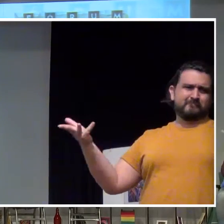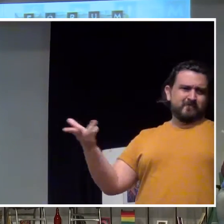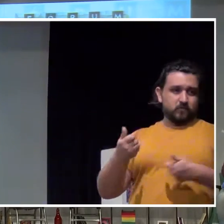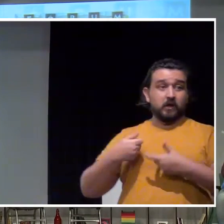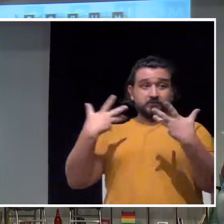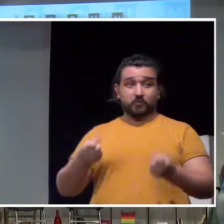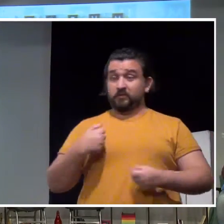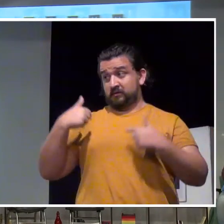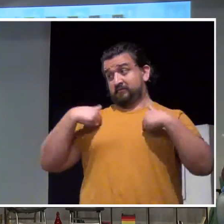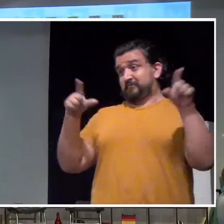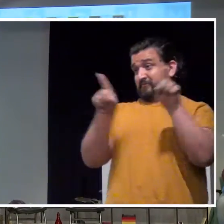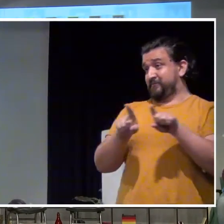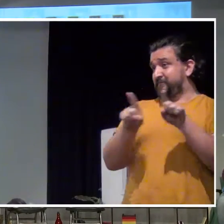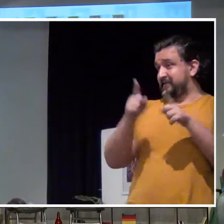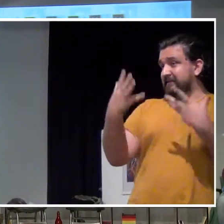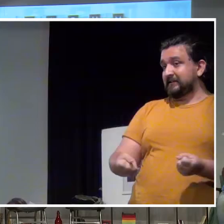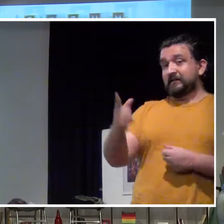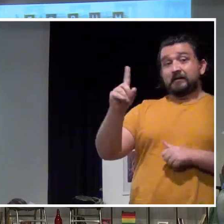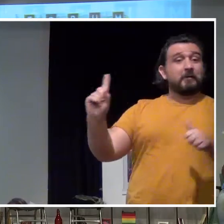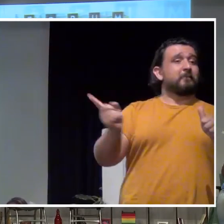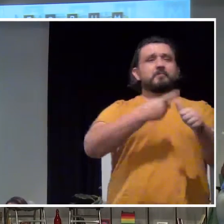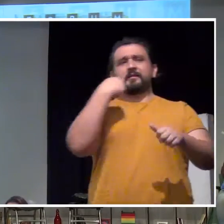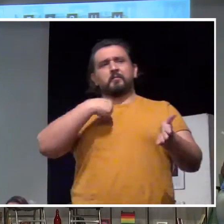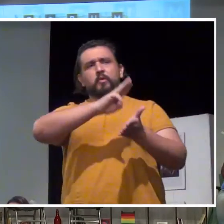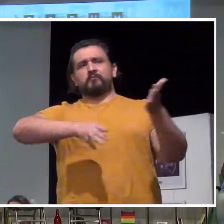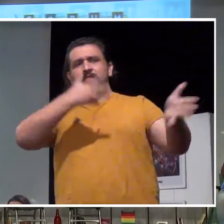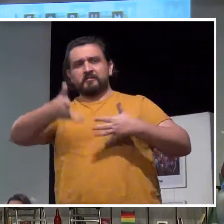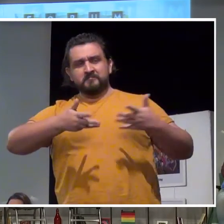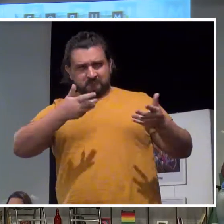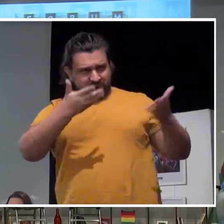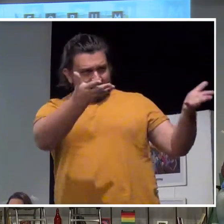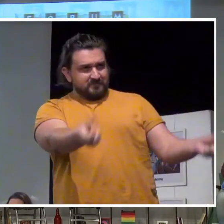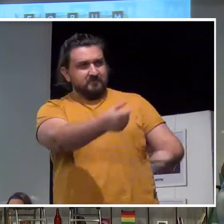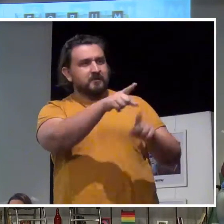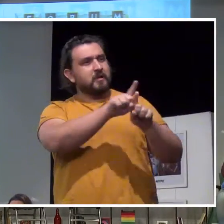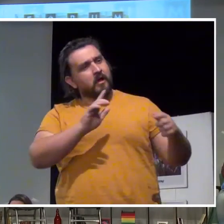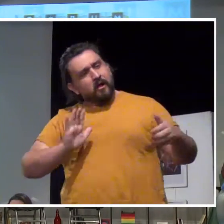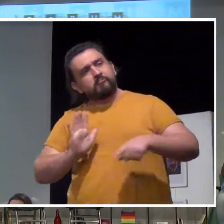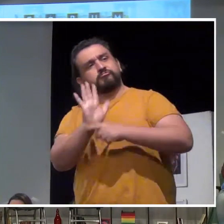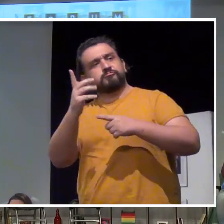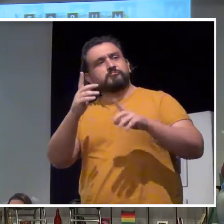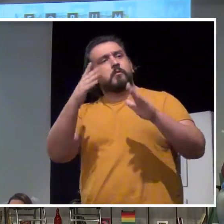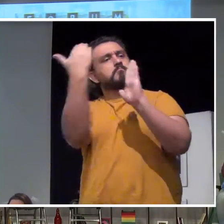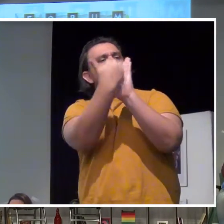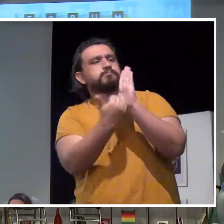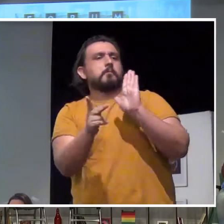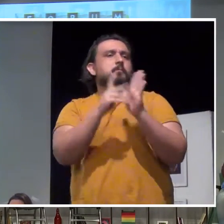como eu aceitei. Olha, você vai fazer a primeira monografia em Libras e vai ajudar a trabalhar o